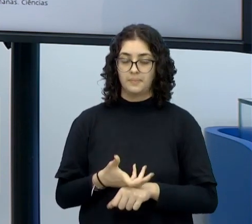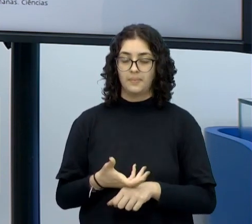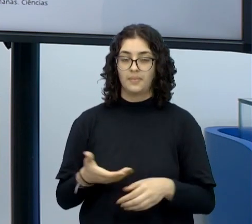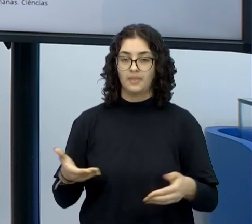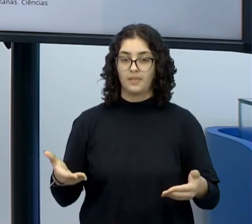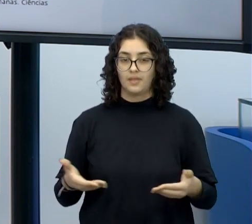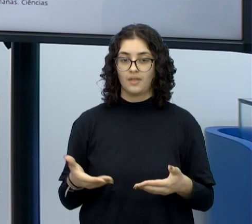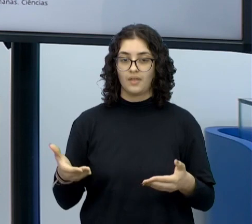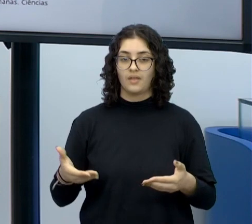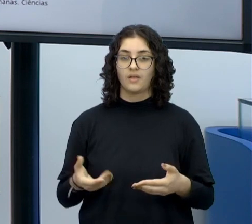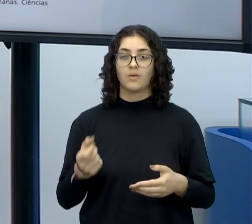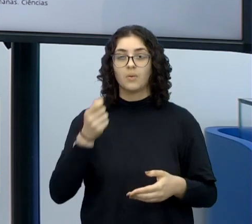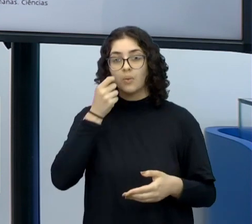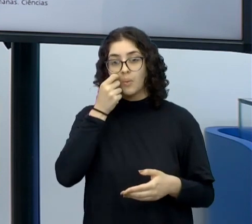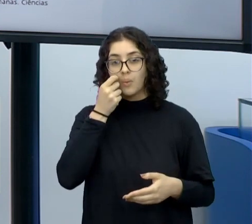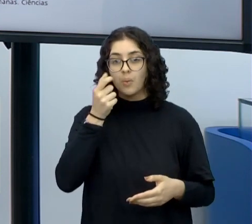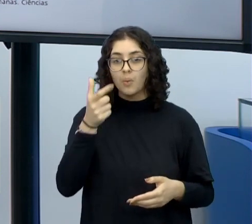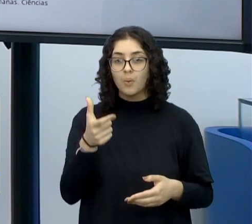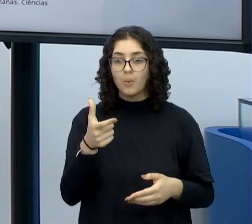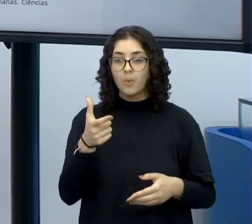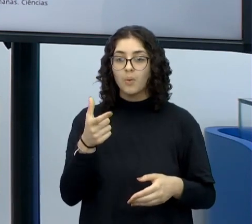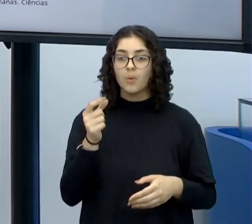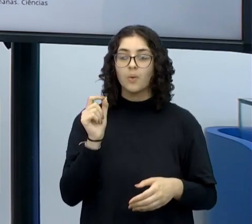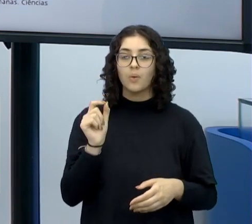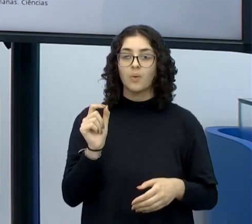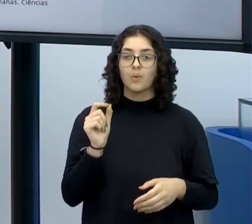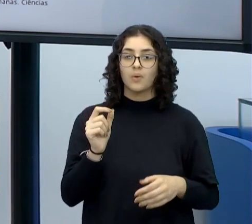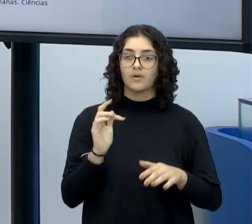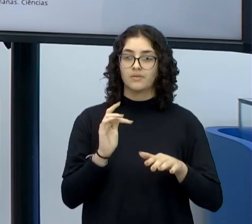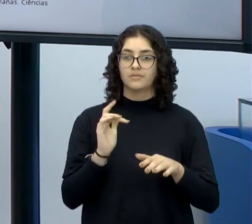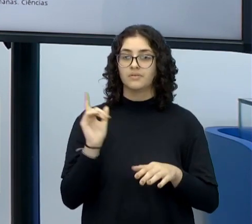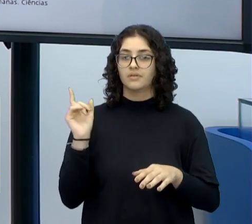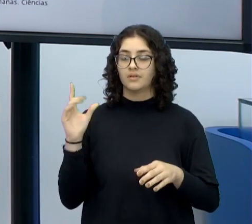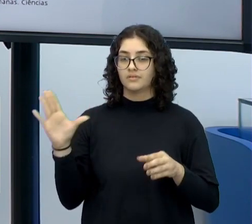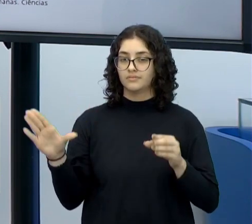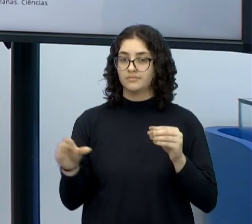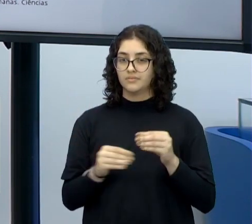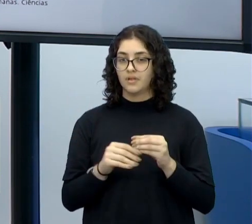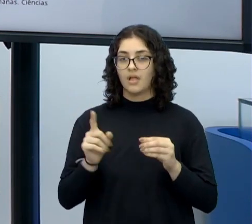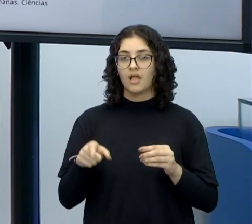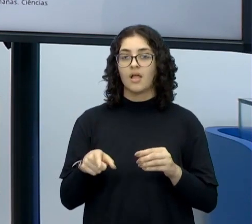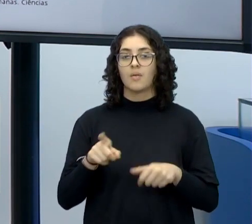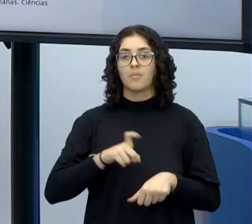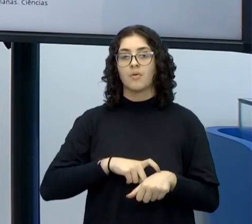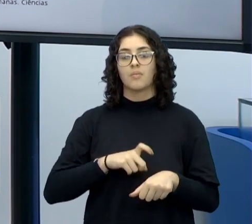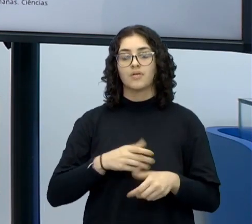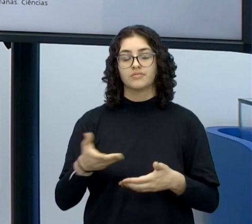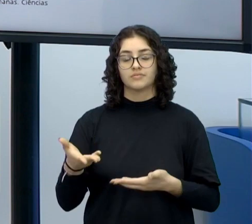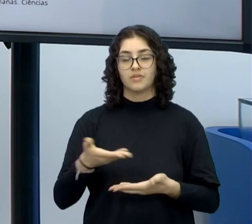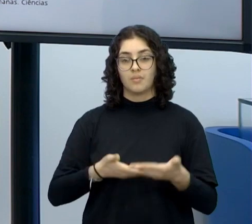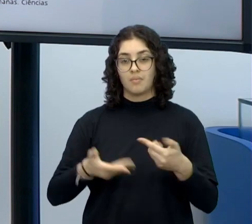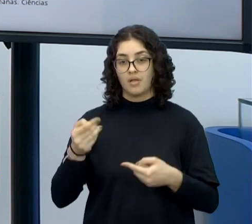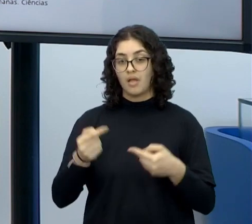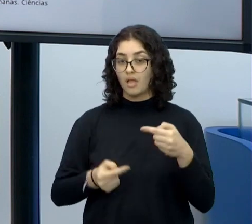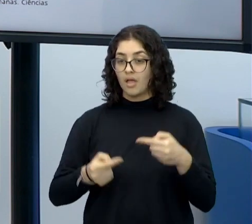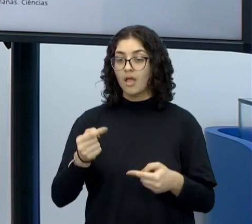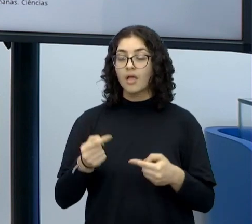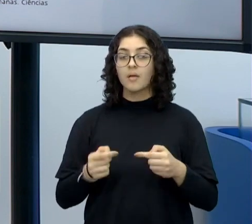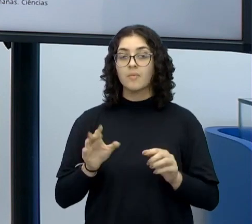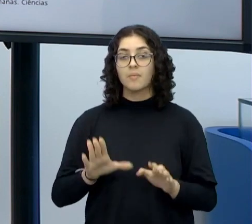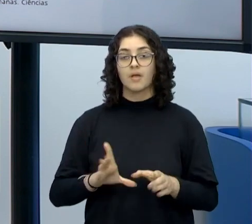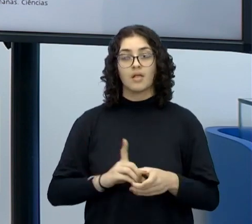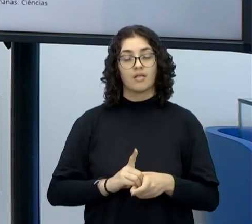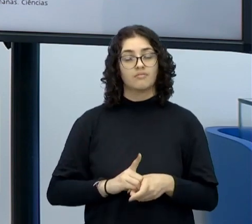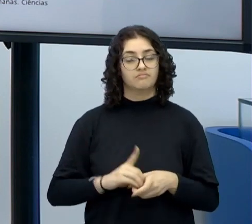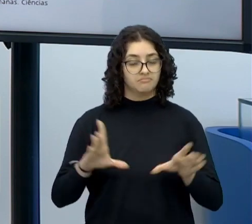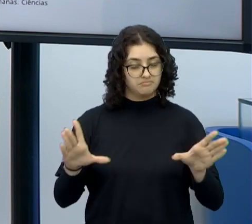de olho na integração, temos mais perguntas, professor. Então, é um momento de debate, mas o debate de modo